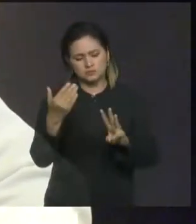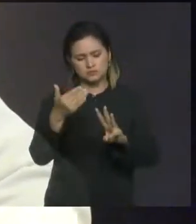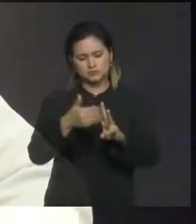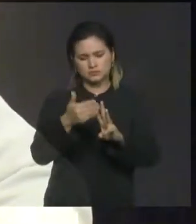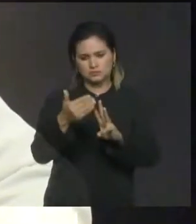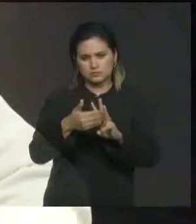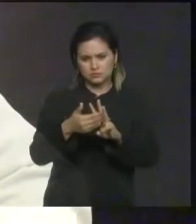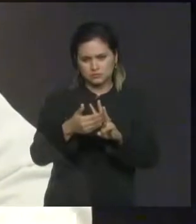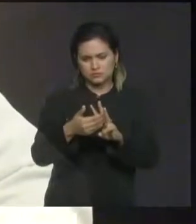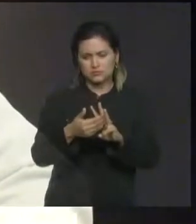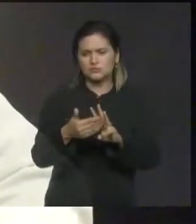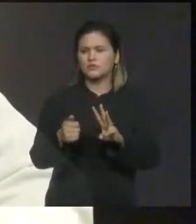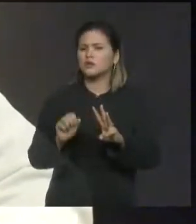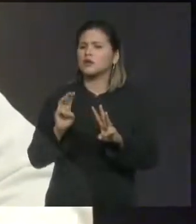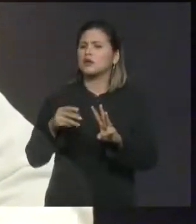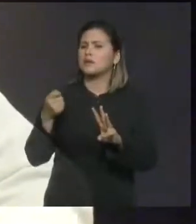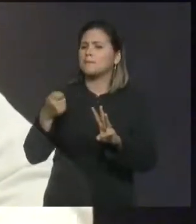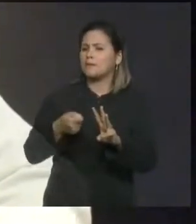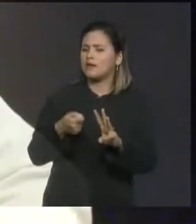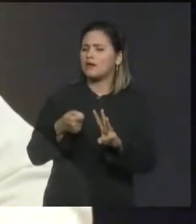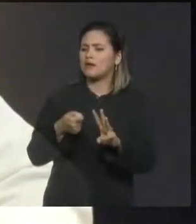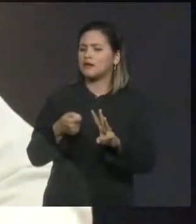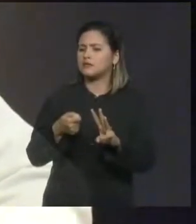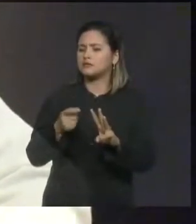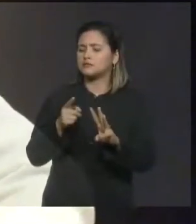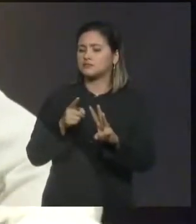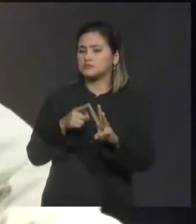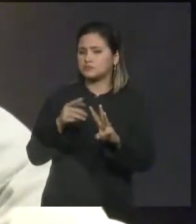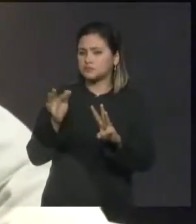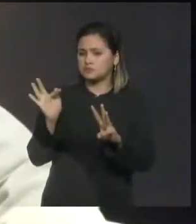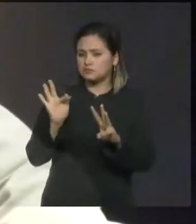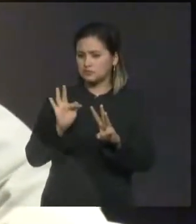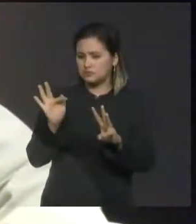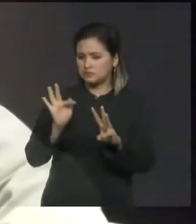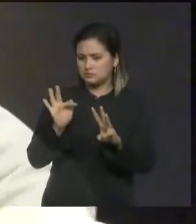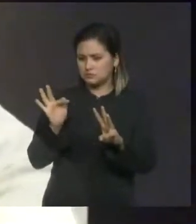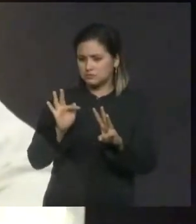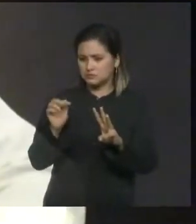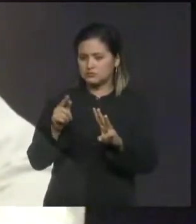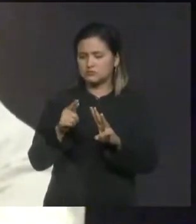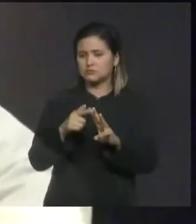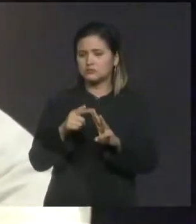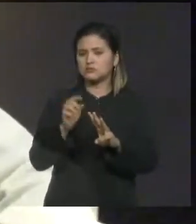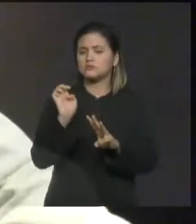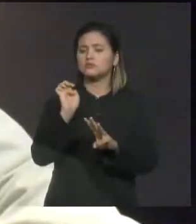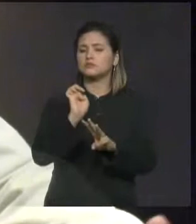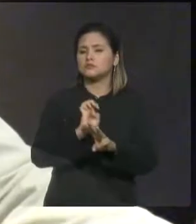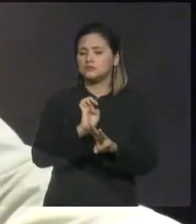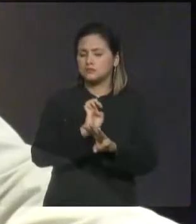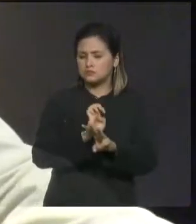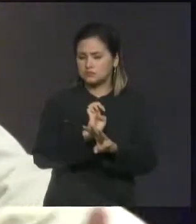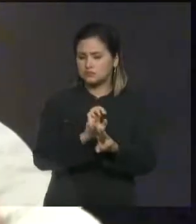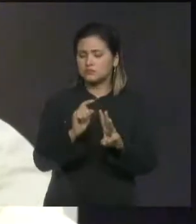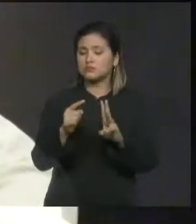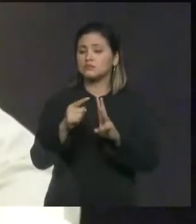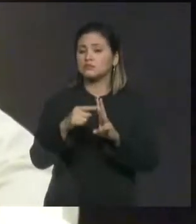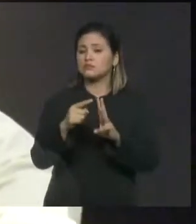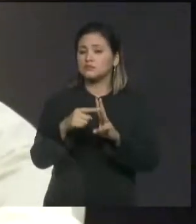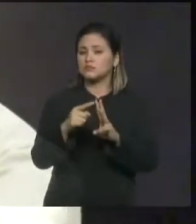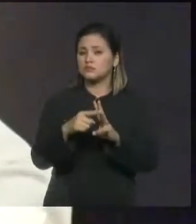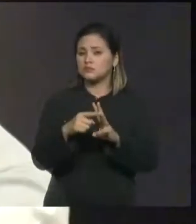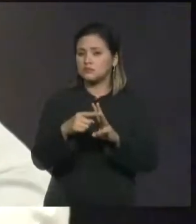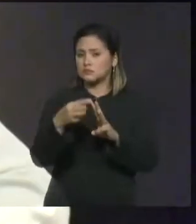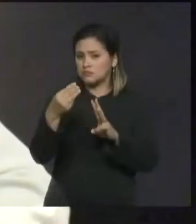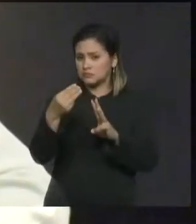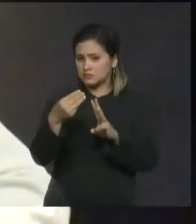que financia? É somente o governo federal e o governo estadual. O governo municipal, na verdade,